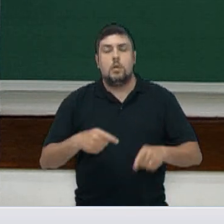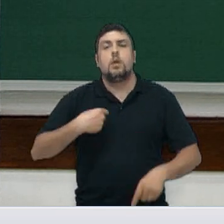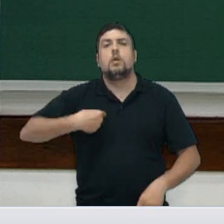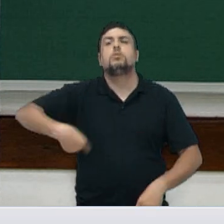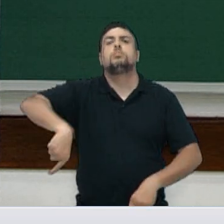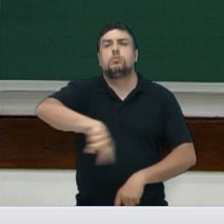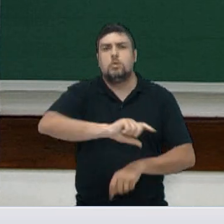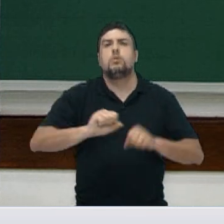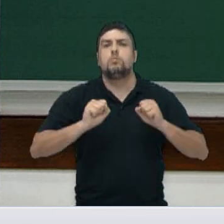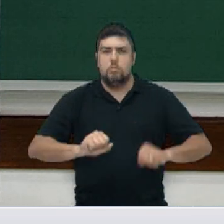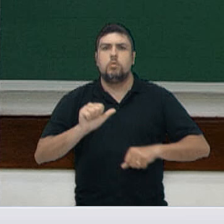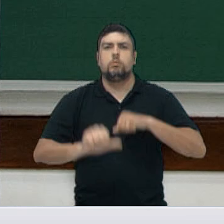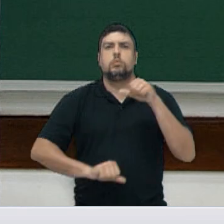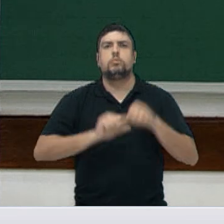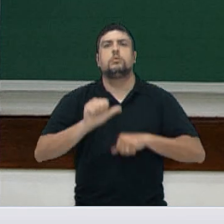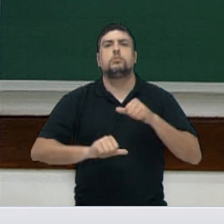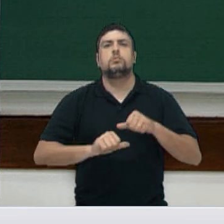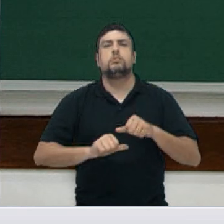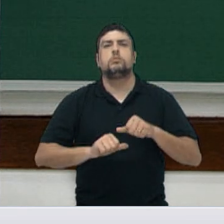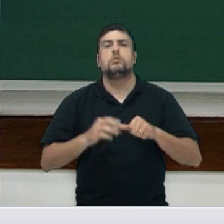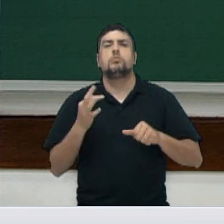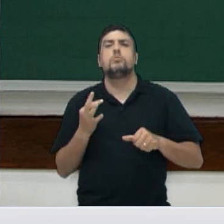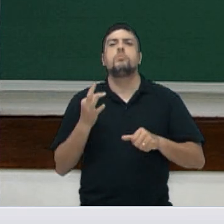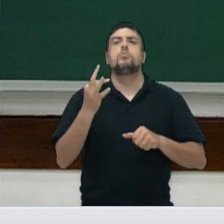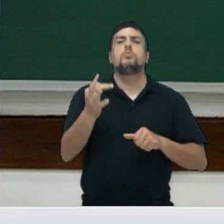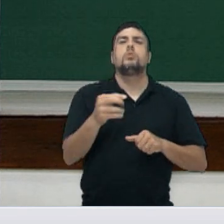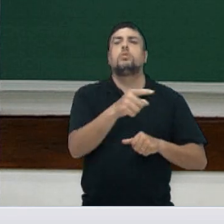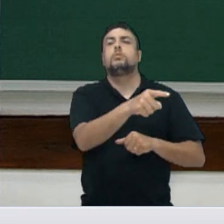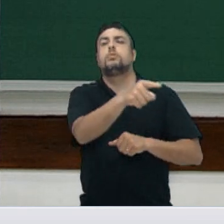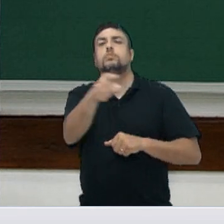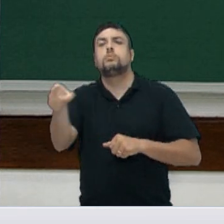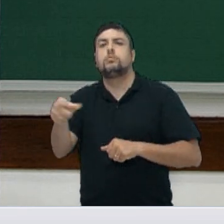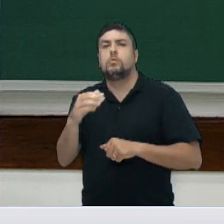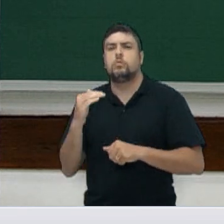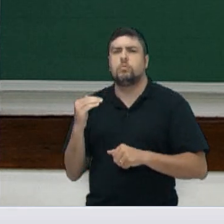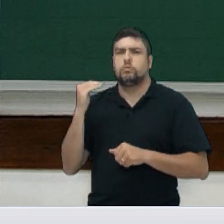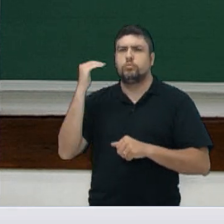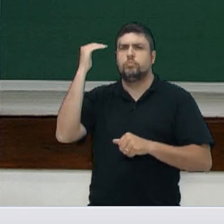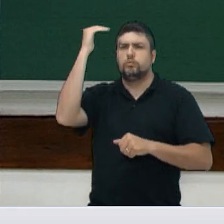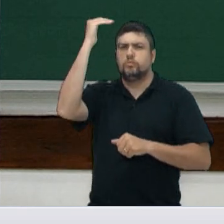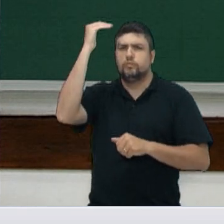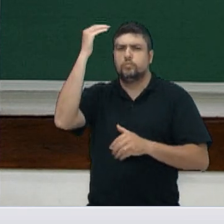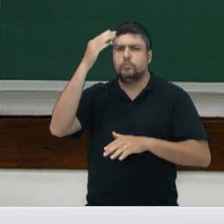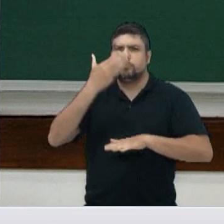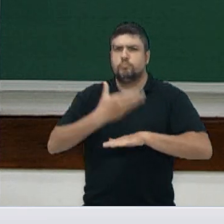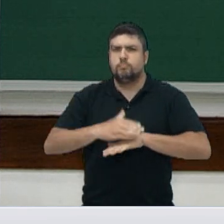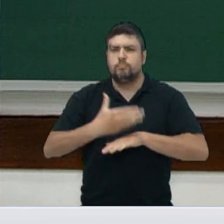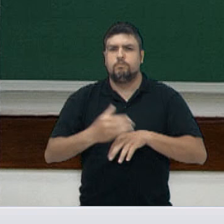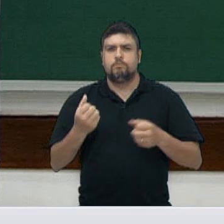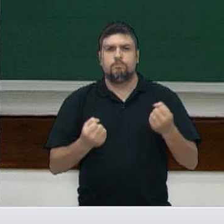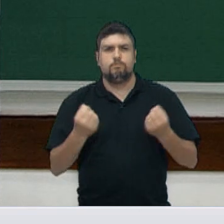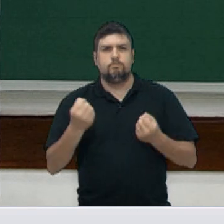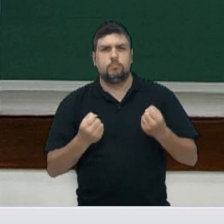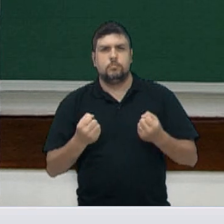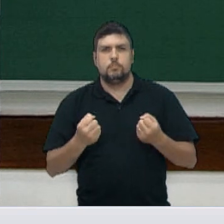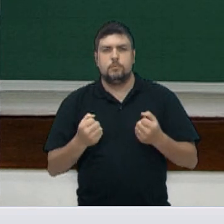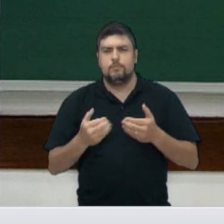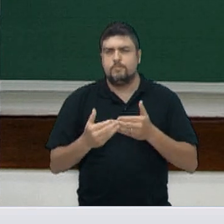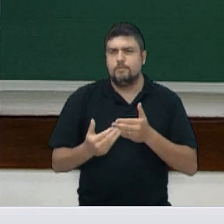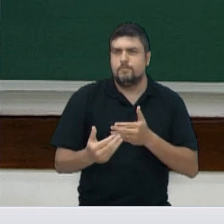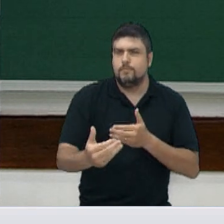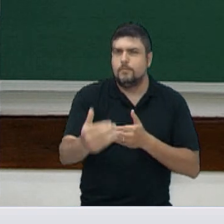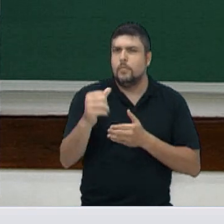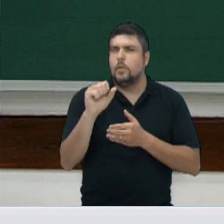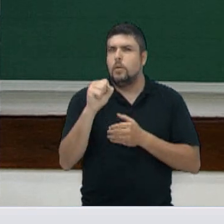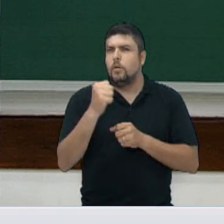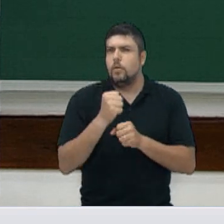história, porque daqui a pouco vocês serão os motoristas. Falta pouco tempo. 8 anos e vocês vão ser